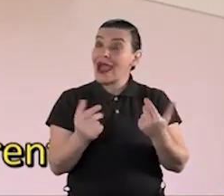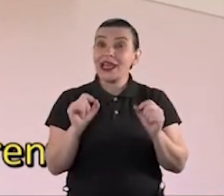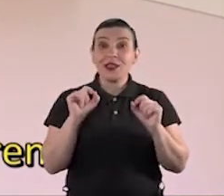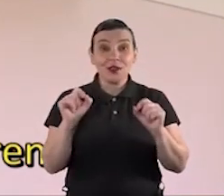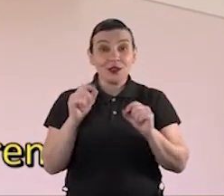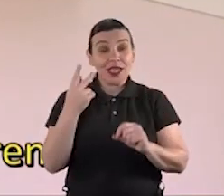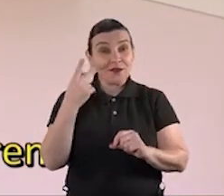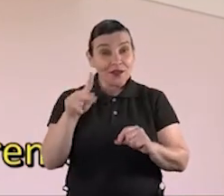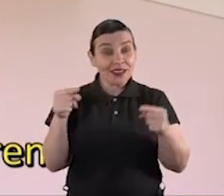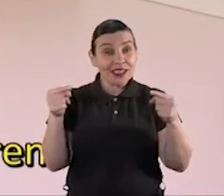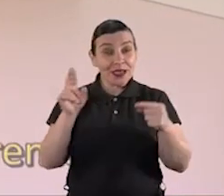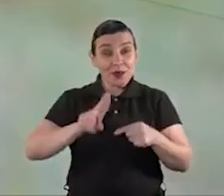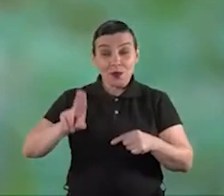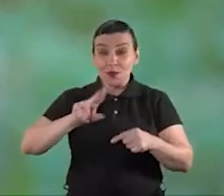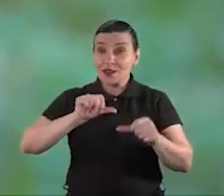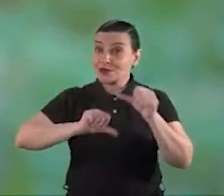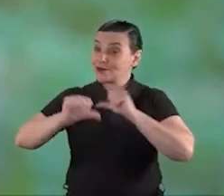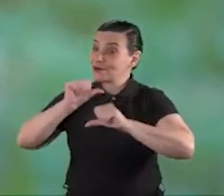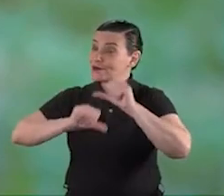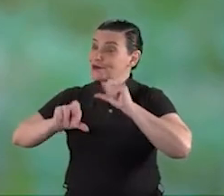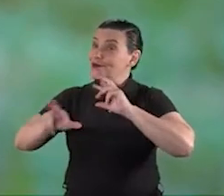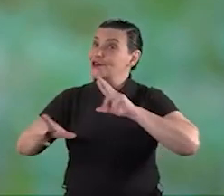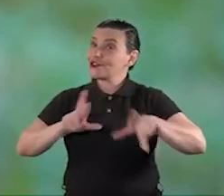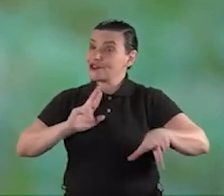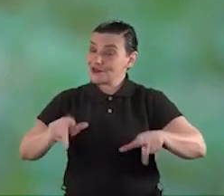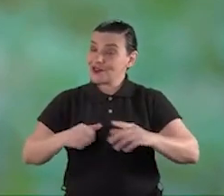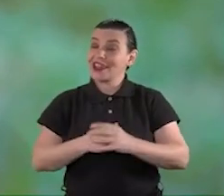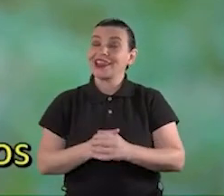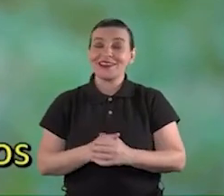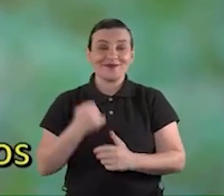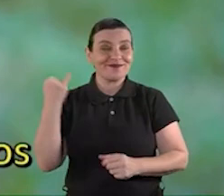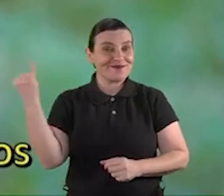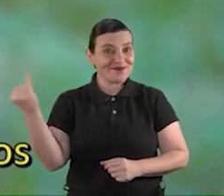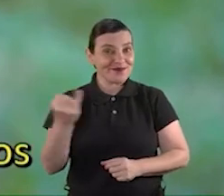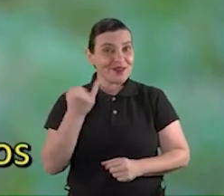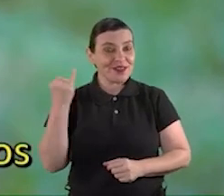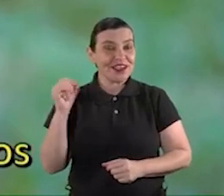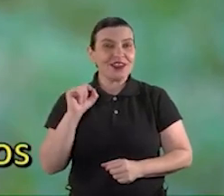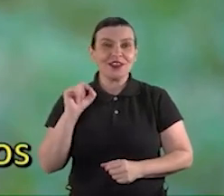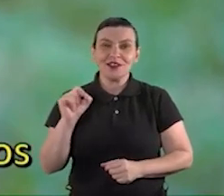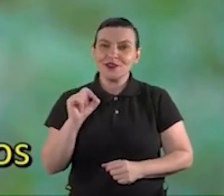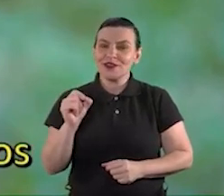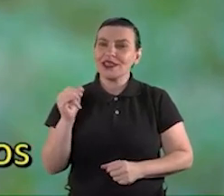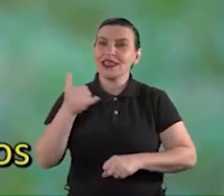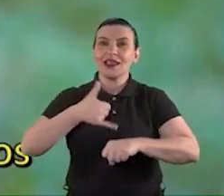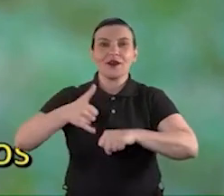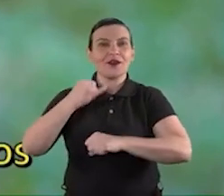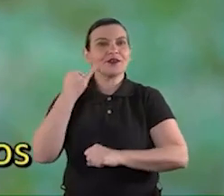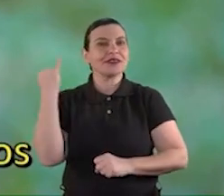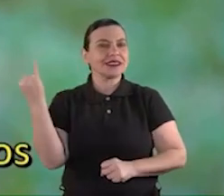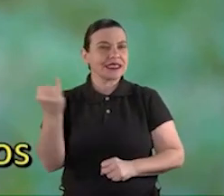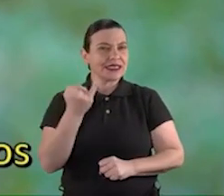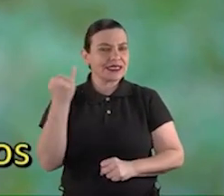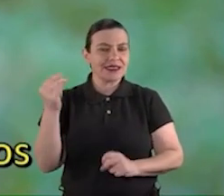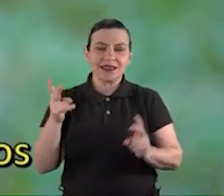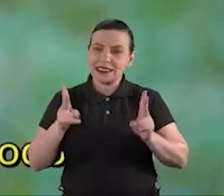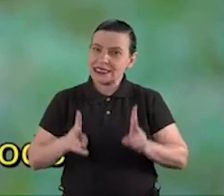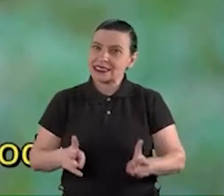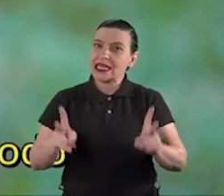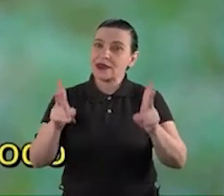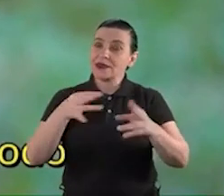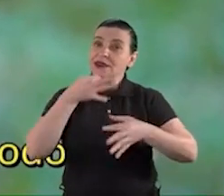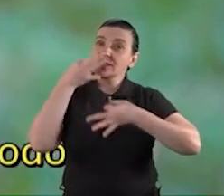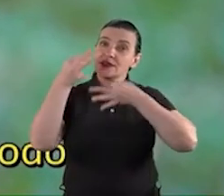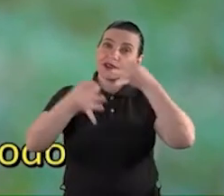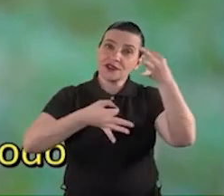reagem e responde de maneira diferente Essa é uma das razões fundamentais pelas quais muitos óleos essenciais são frequentemente